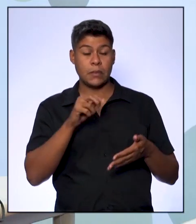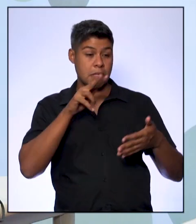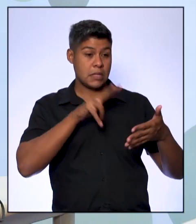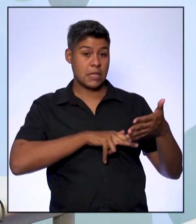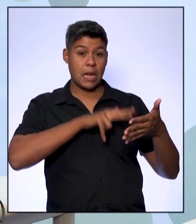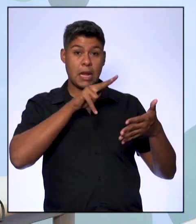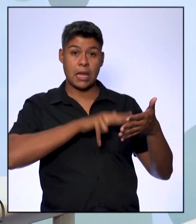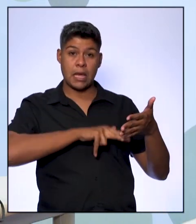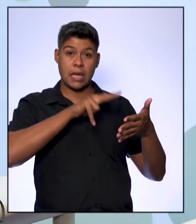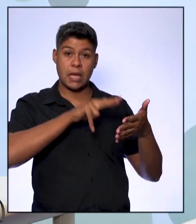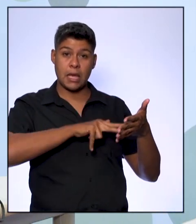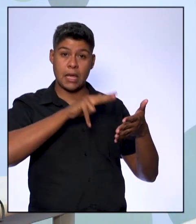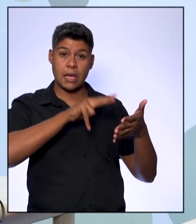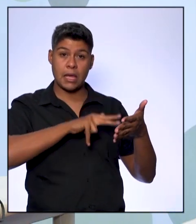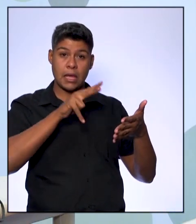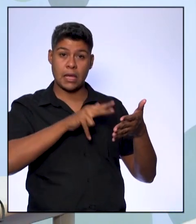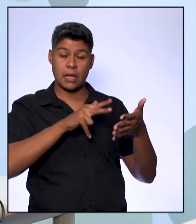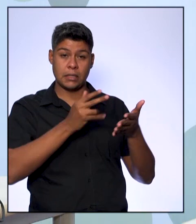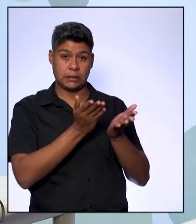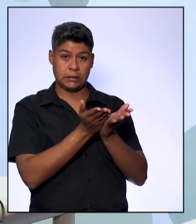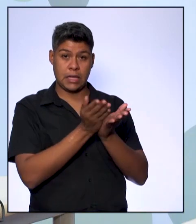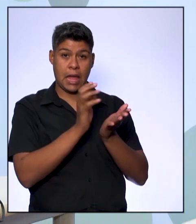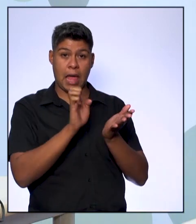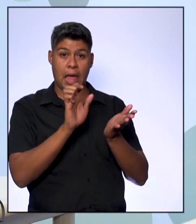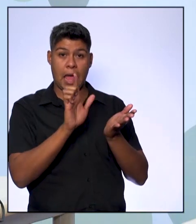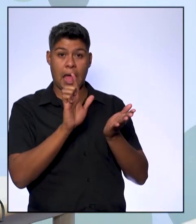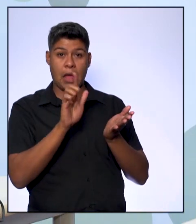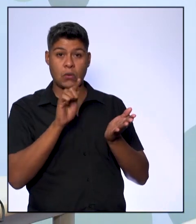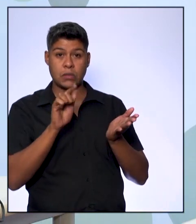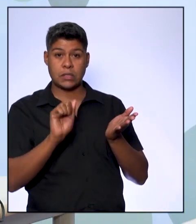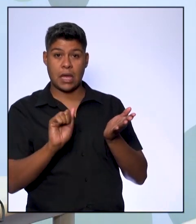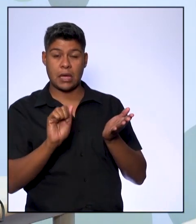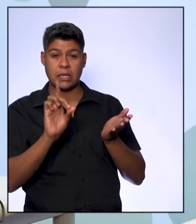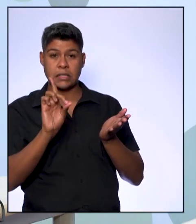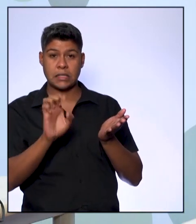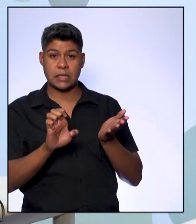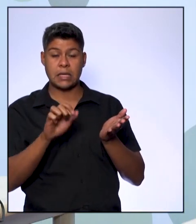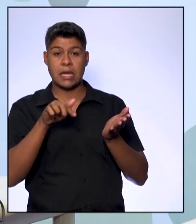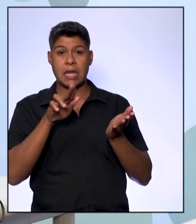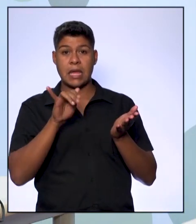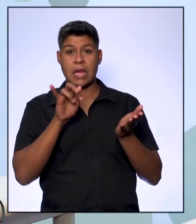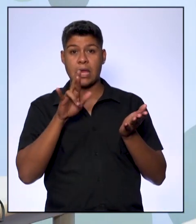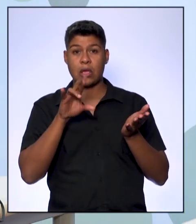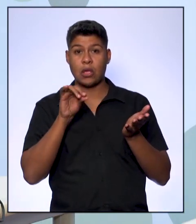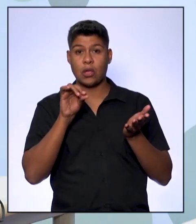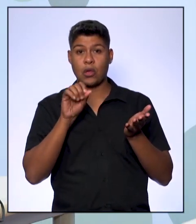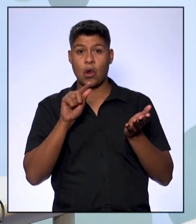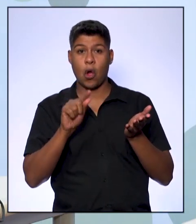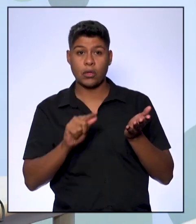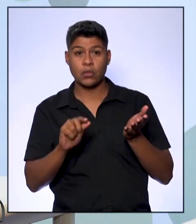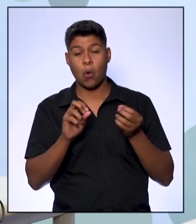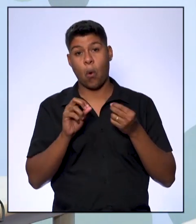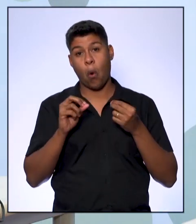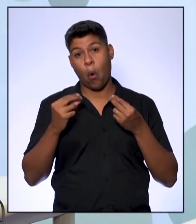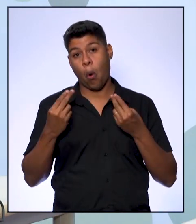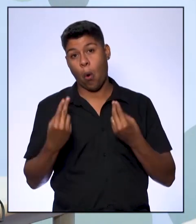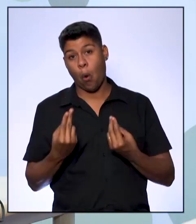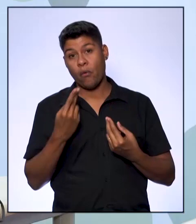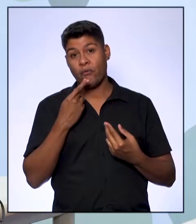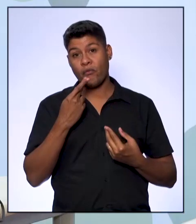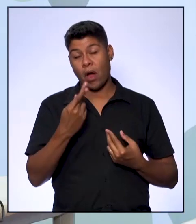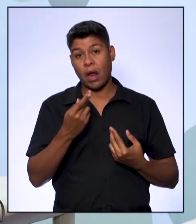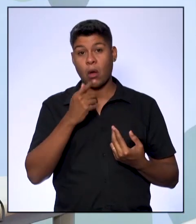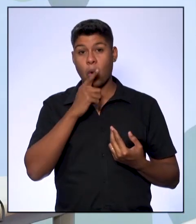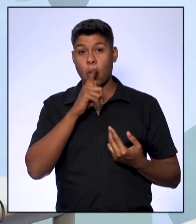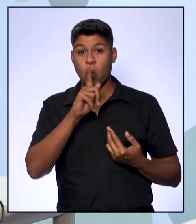digo-lhe eça de queirós fica subentendido que eu li um livro de eça de queirós ou quando eu digo